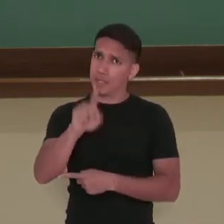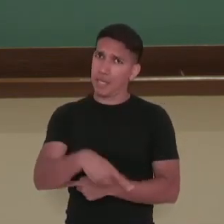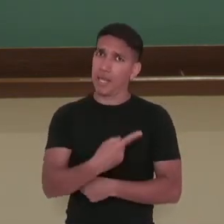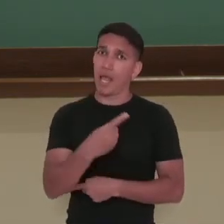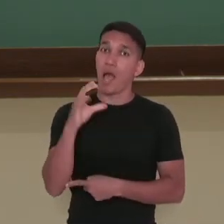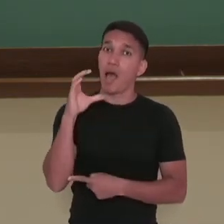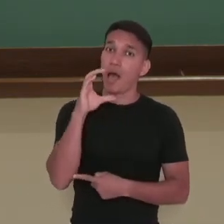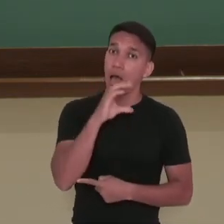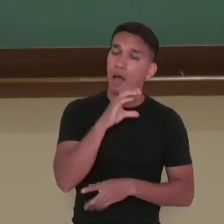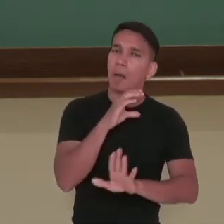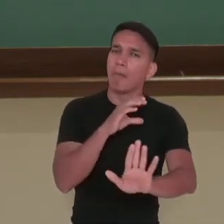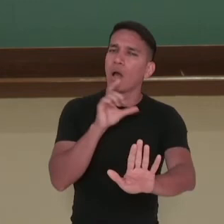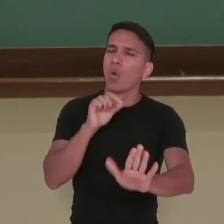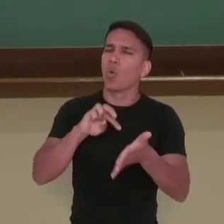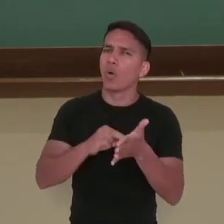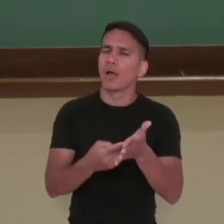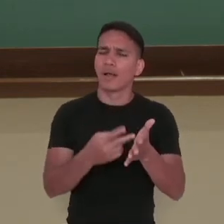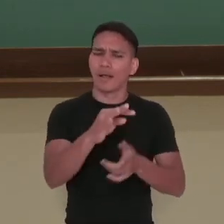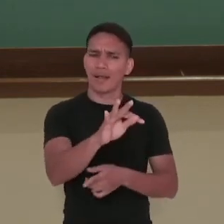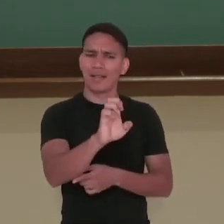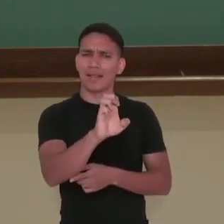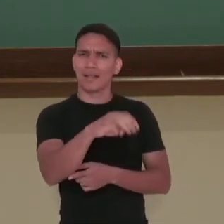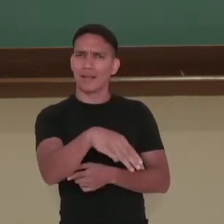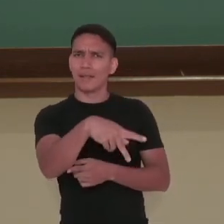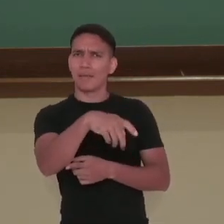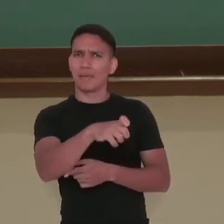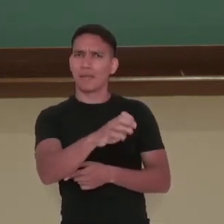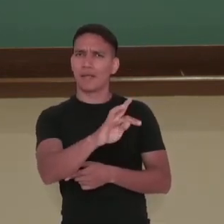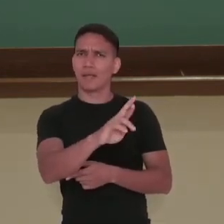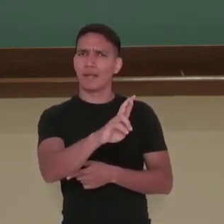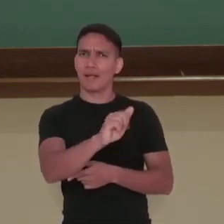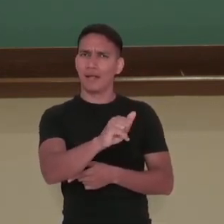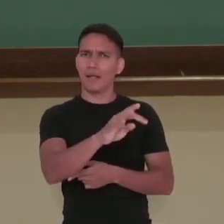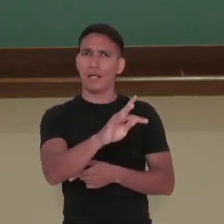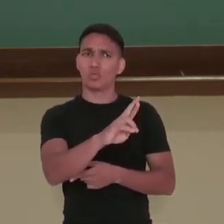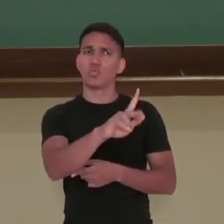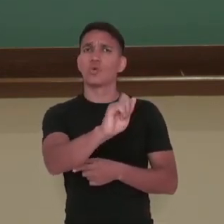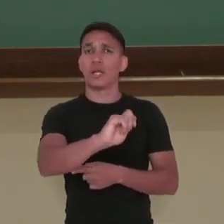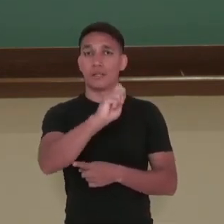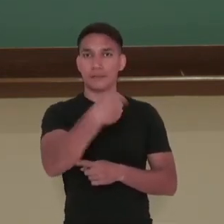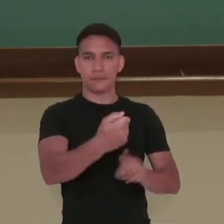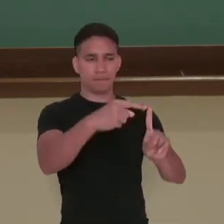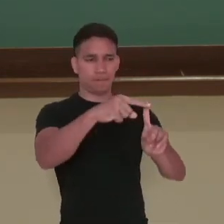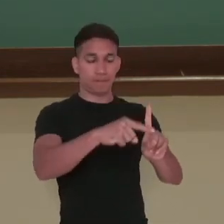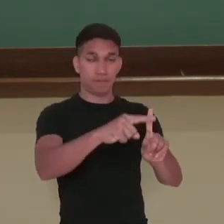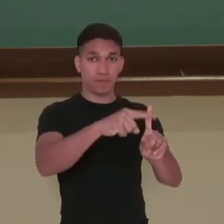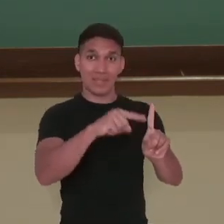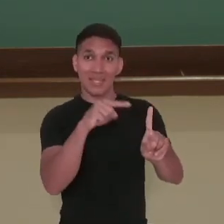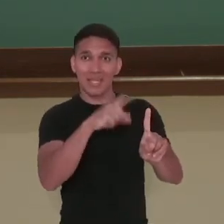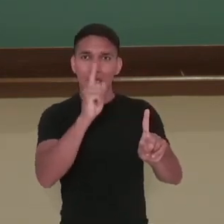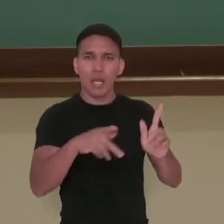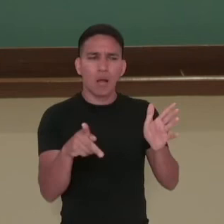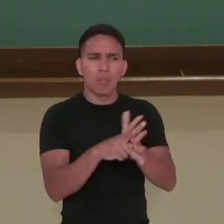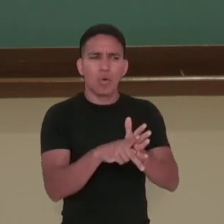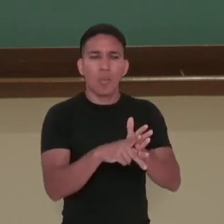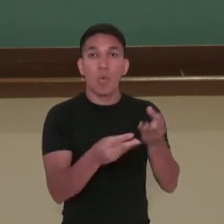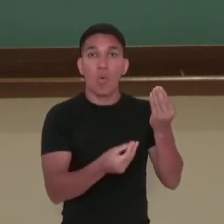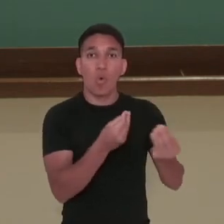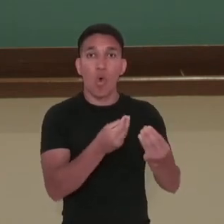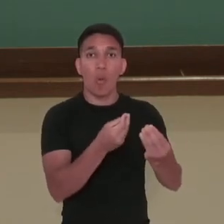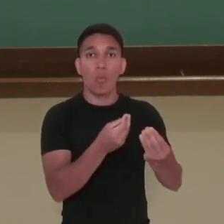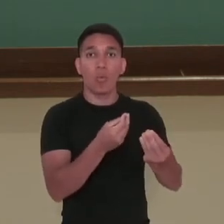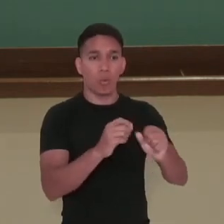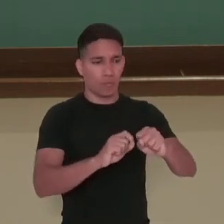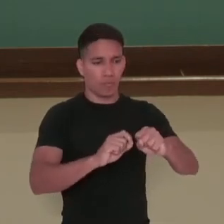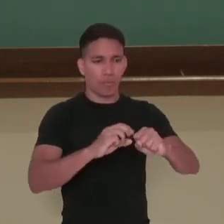calor. Agora, o que é temperatura? Você sabia que a temperatura é uma medida da agitação